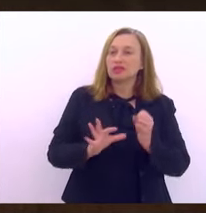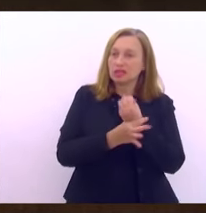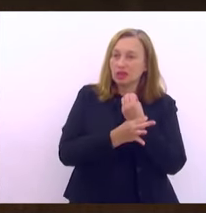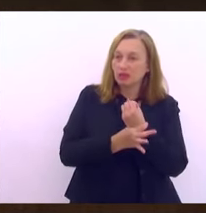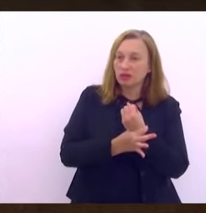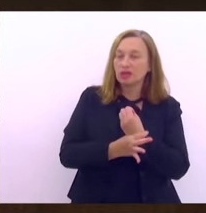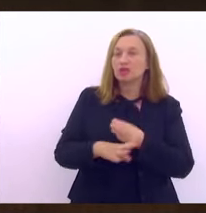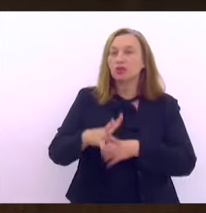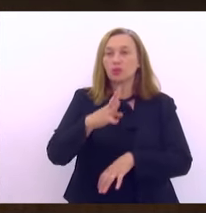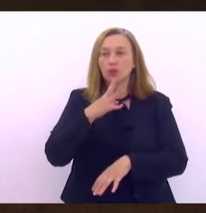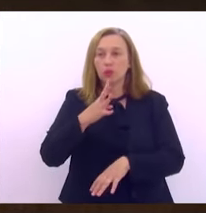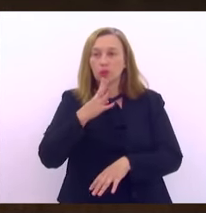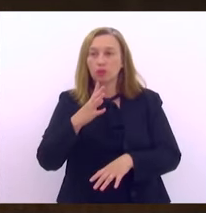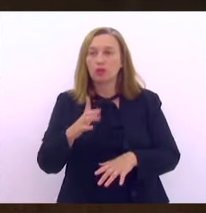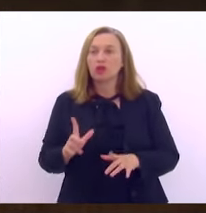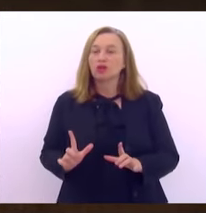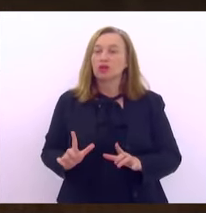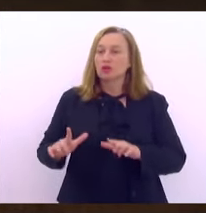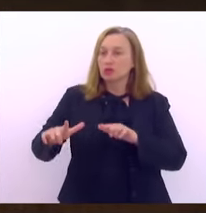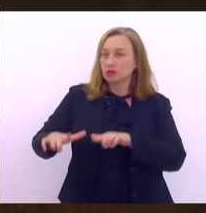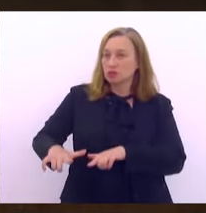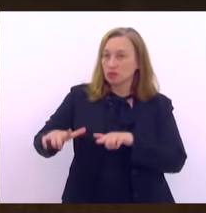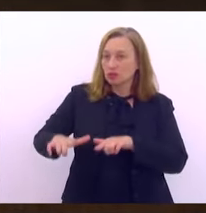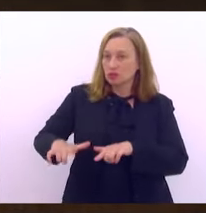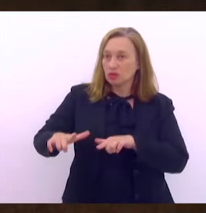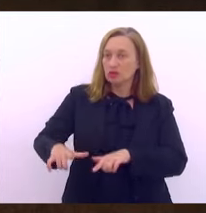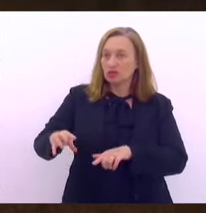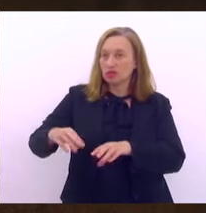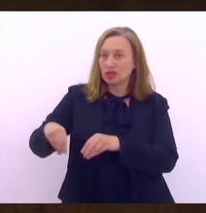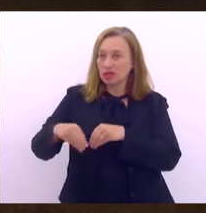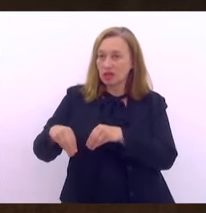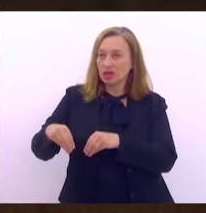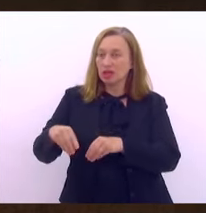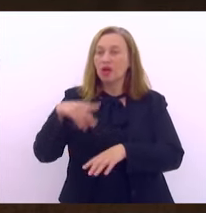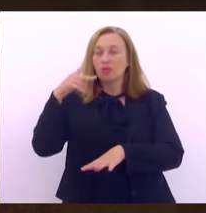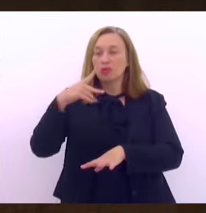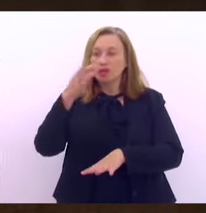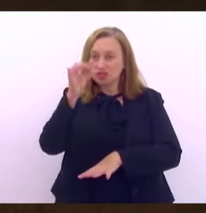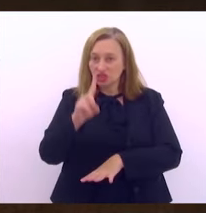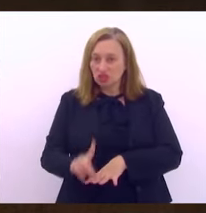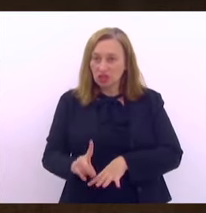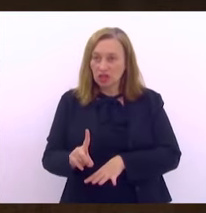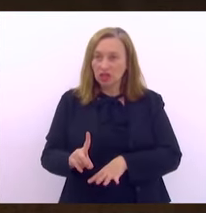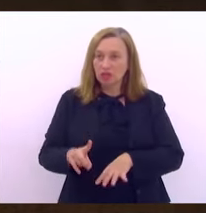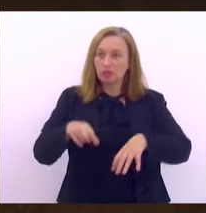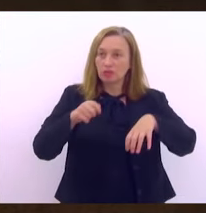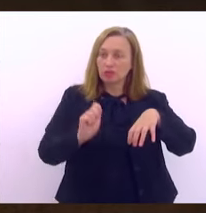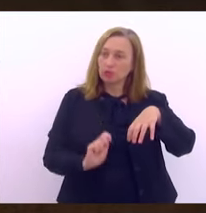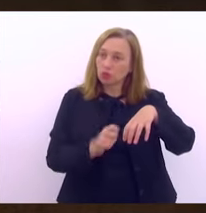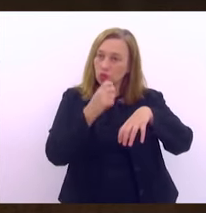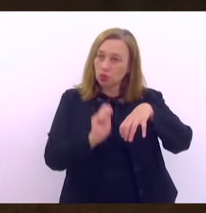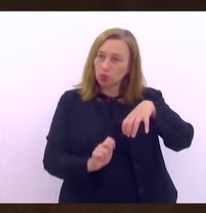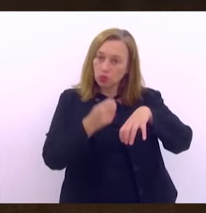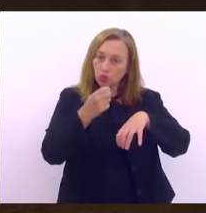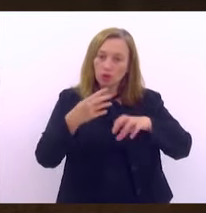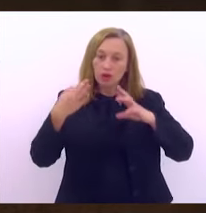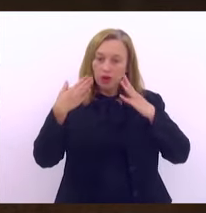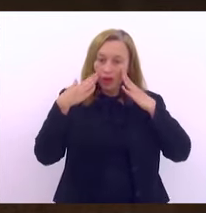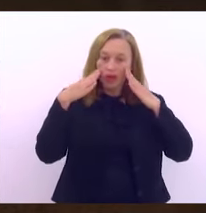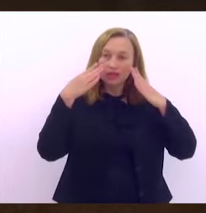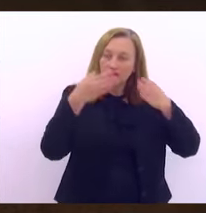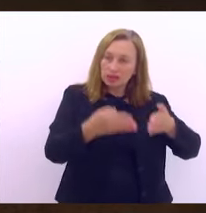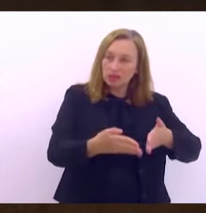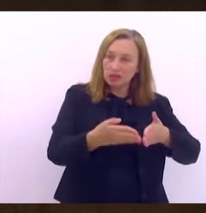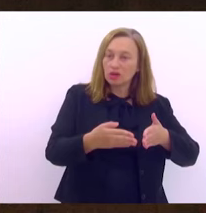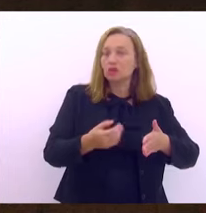da titulação das terras e consolidando uma política de direito para essas comunidades, que ainda carece de atenção do poder público